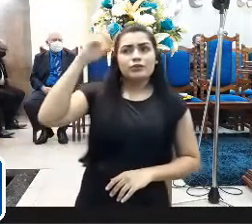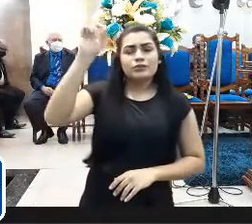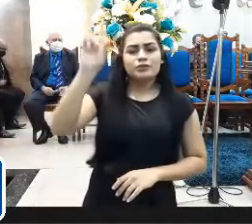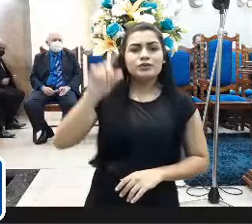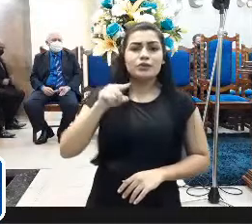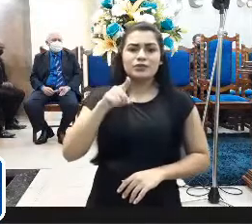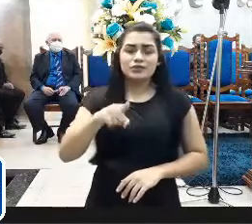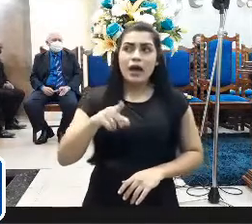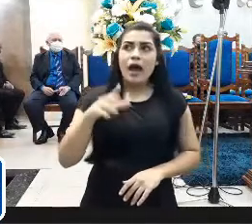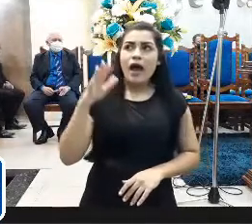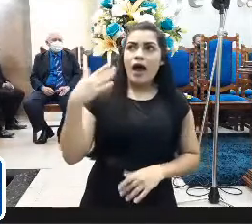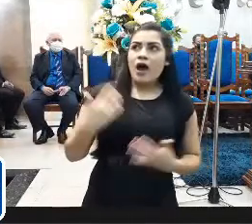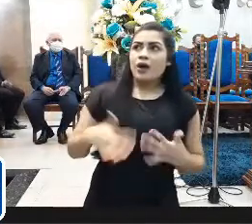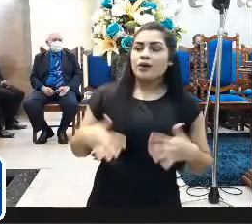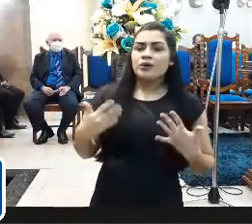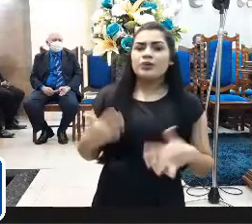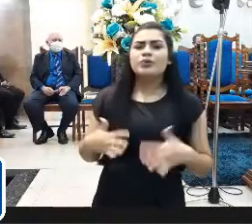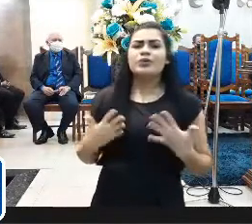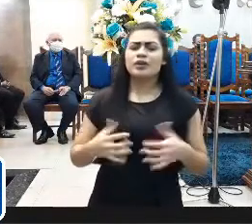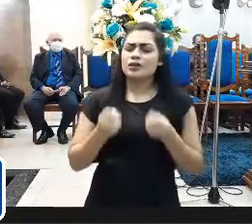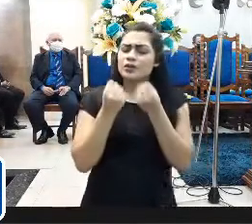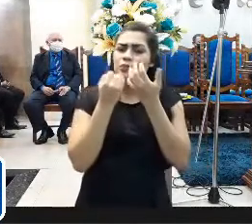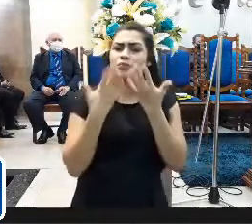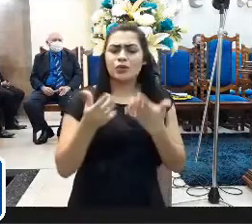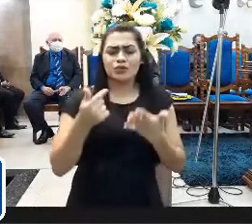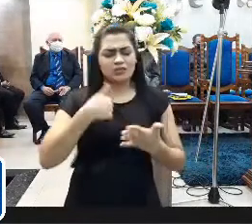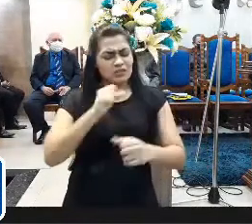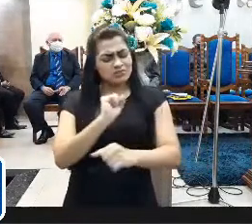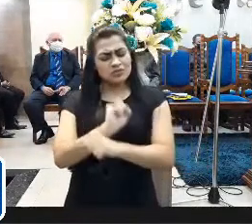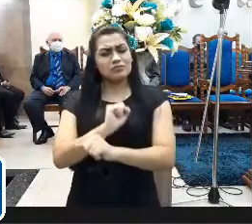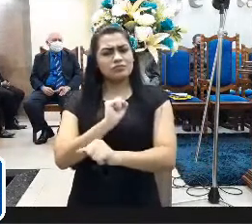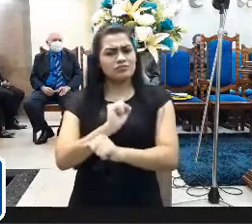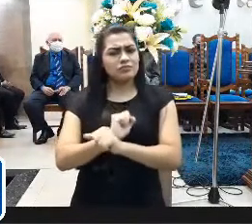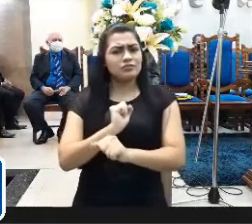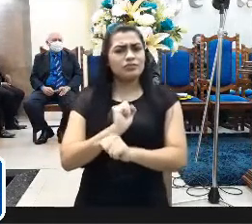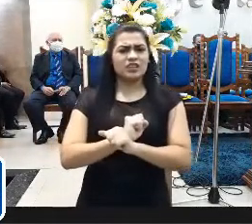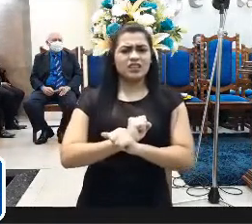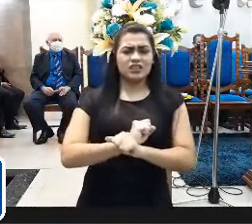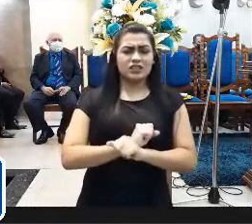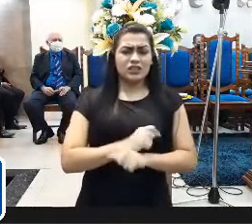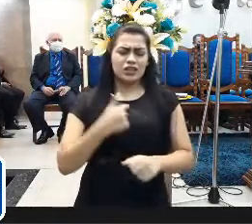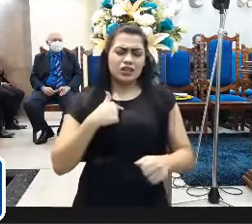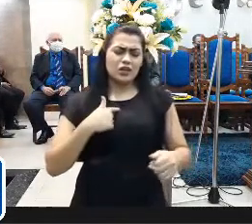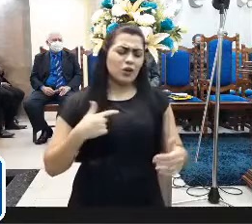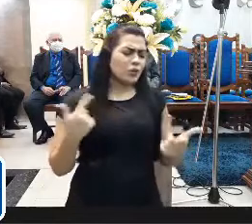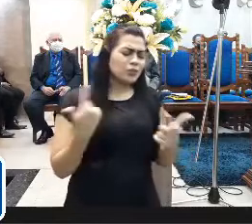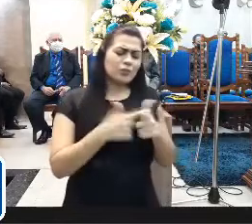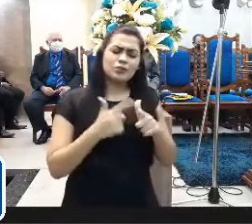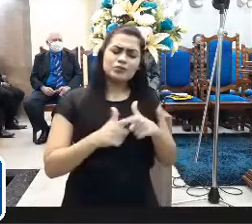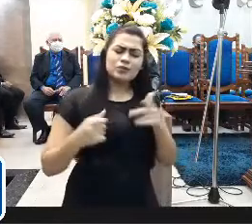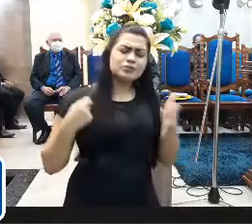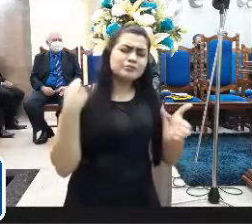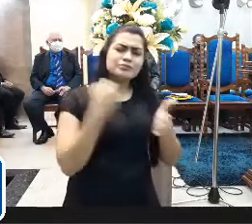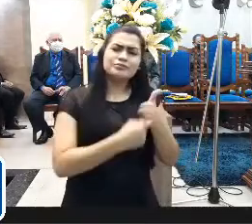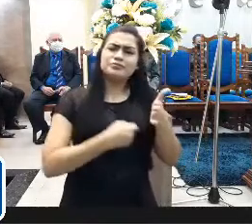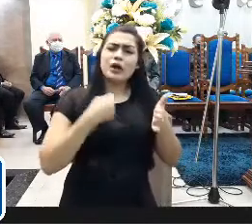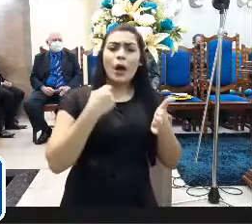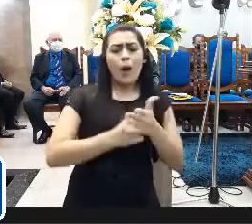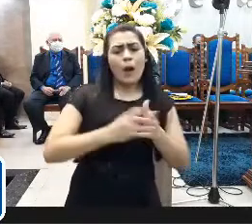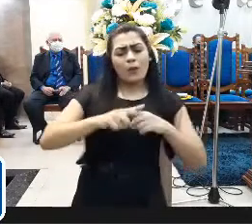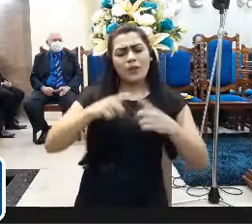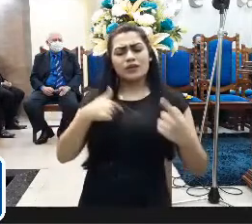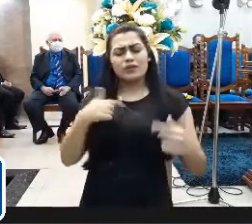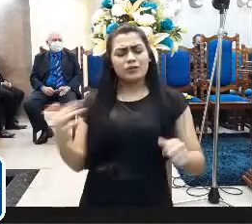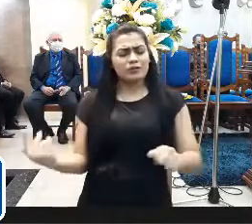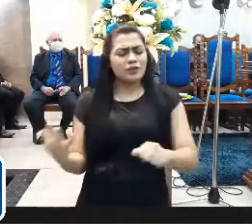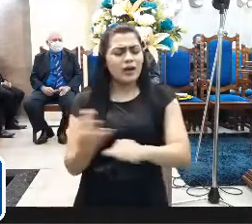esperar. Naquele dia você vai dizer, valeu todas aquelas lutas, todas aquelas provas, eu aguentei